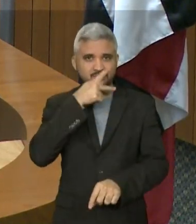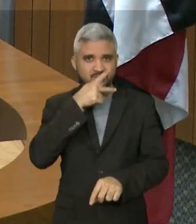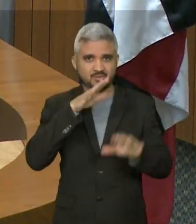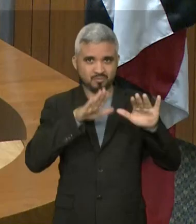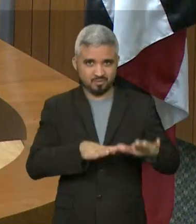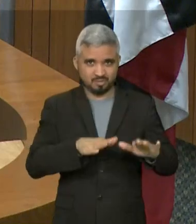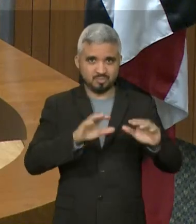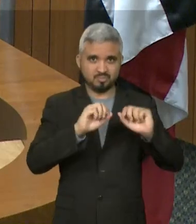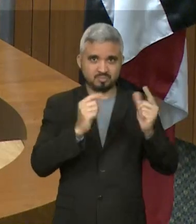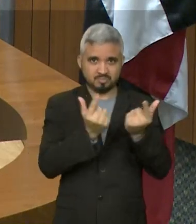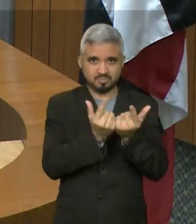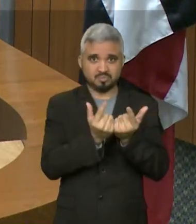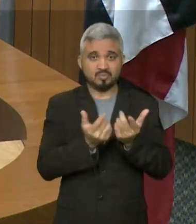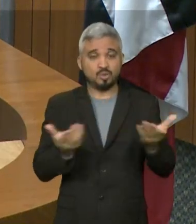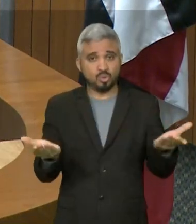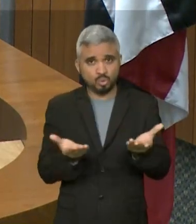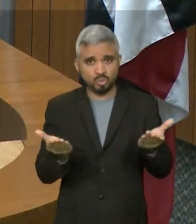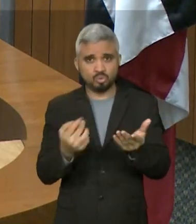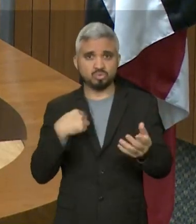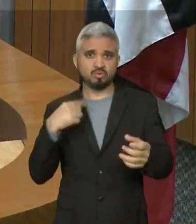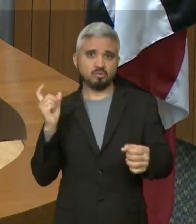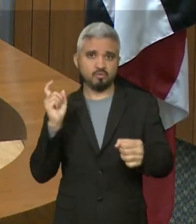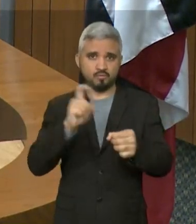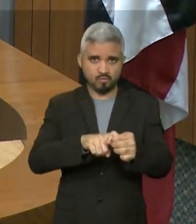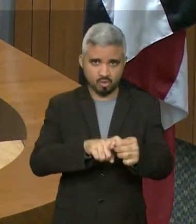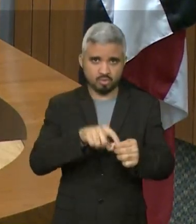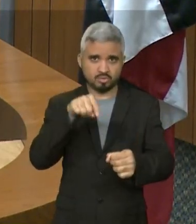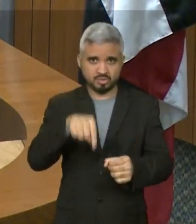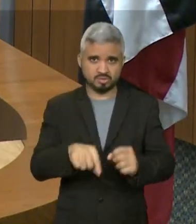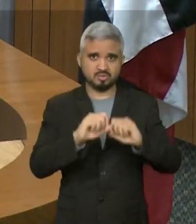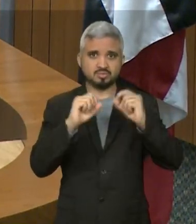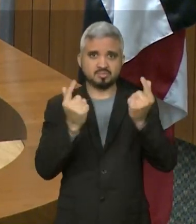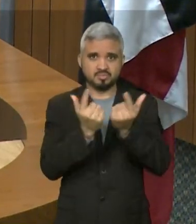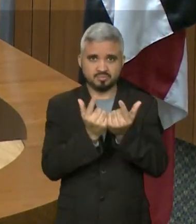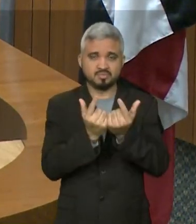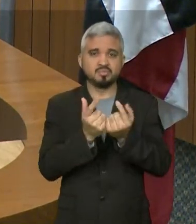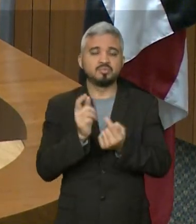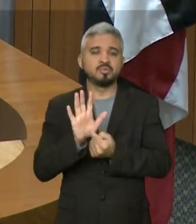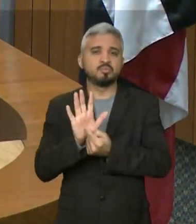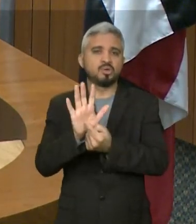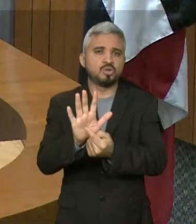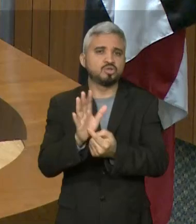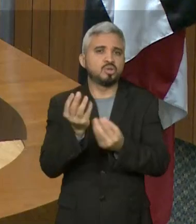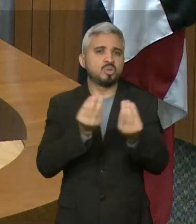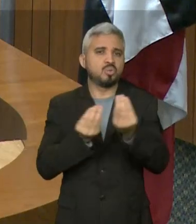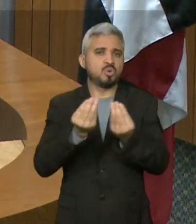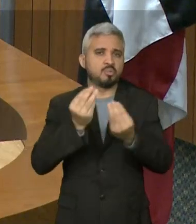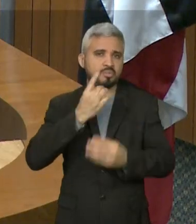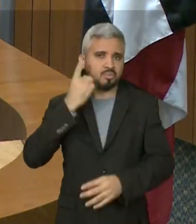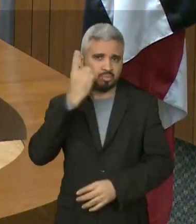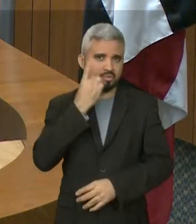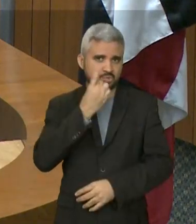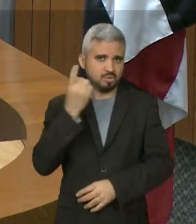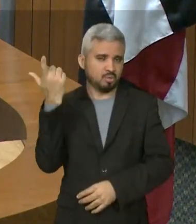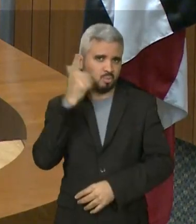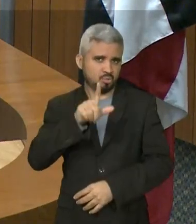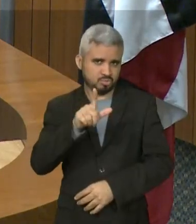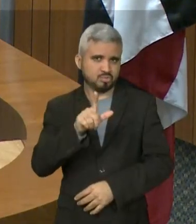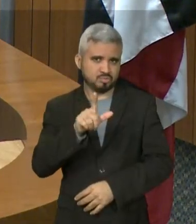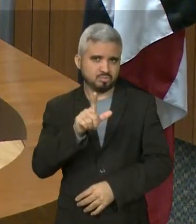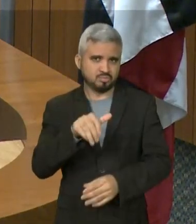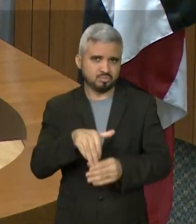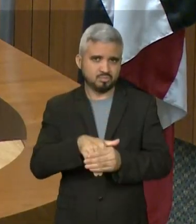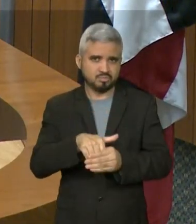que vem mostrando aos maranhenses para que os 42 parlamentares se elegeram. Discussões produtivas